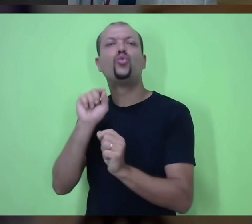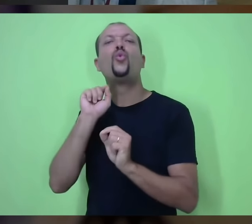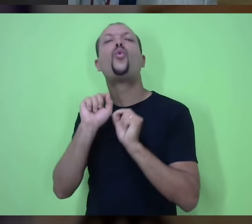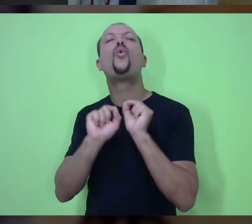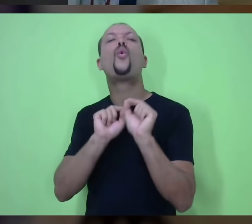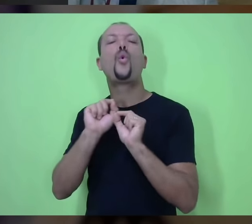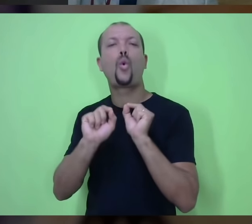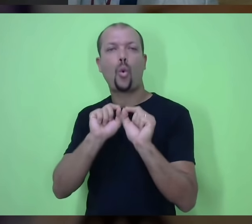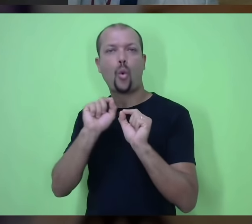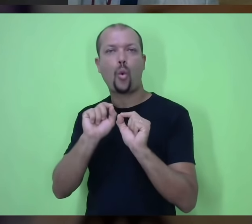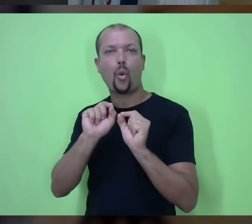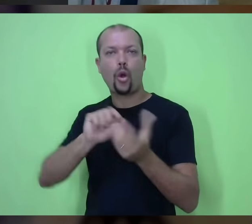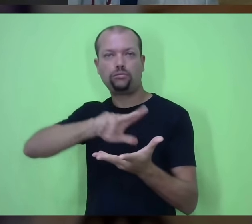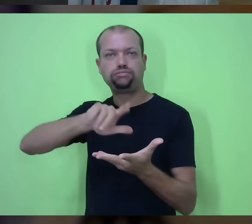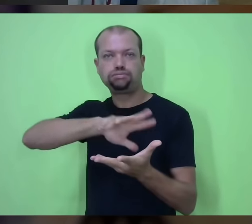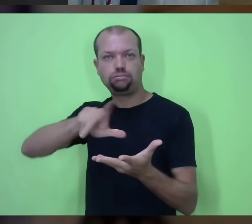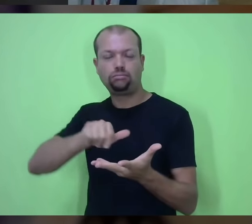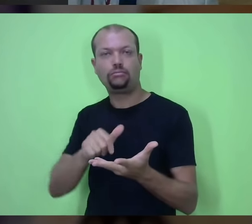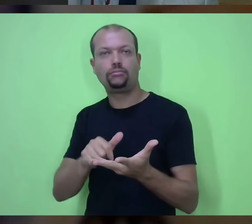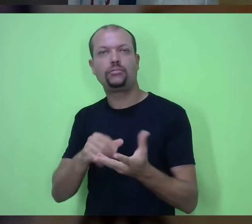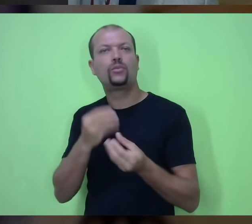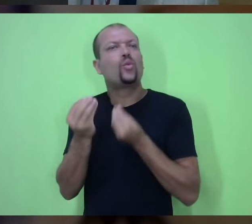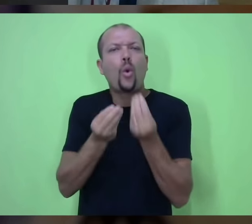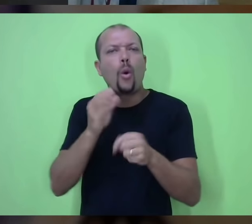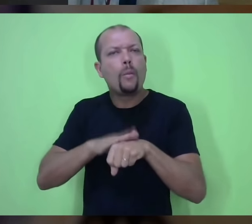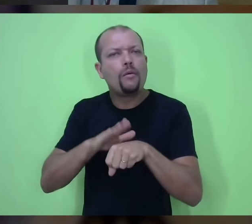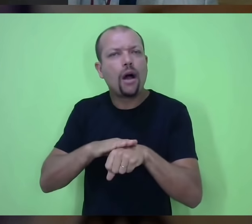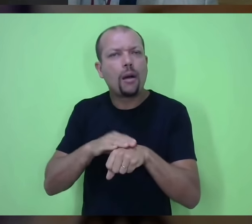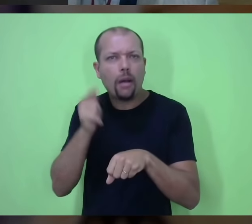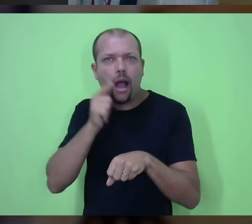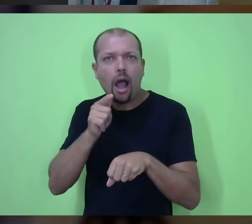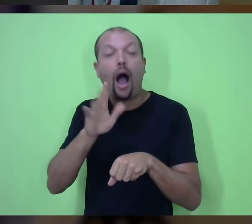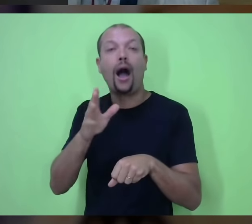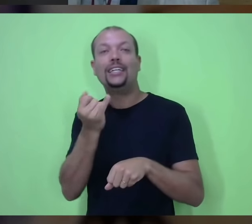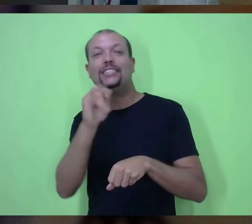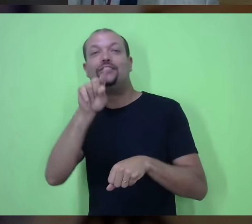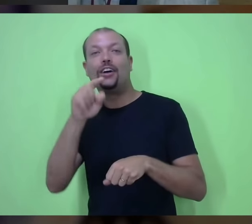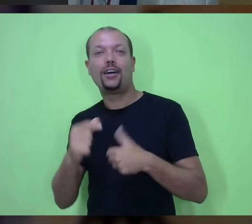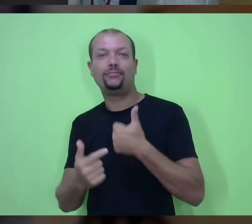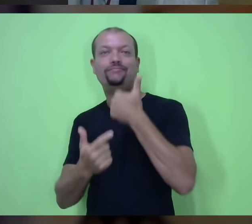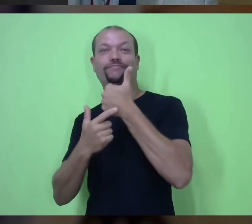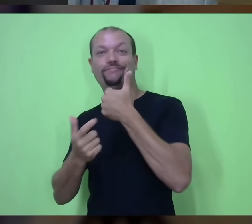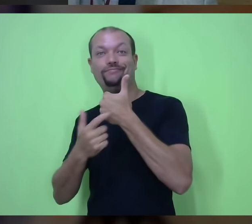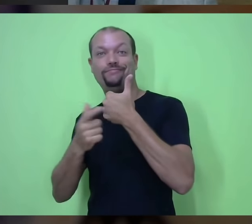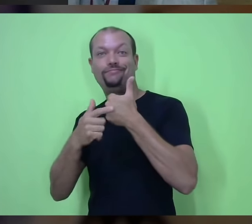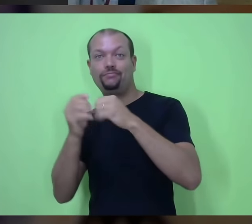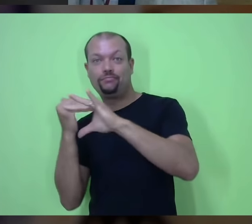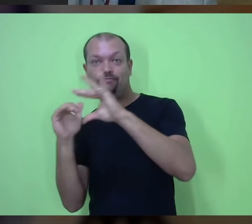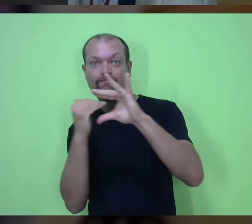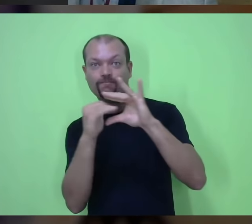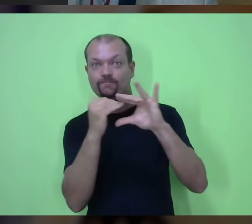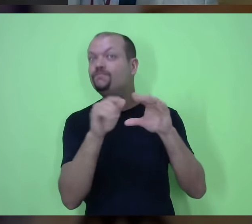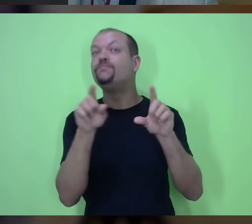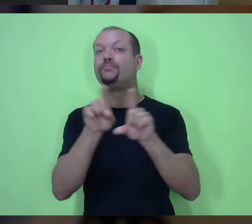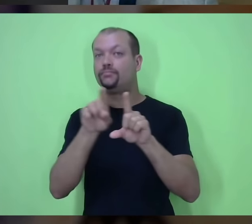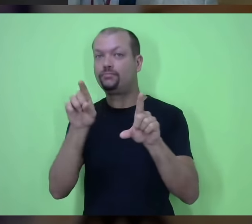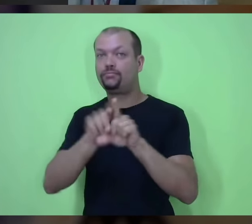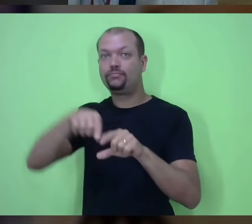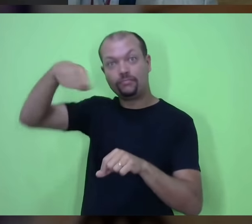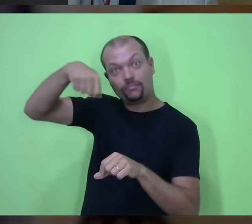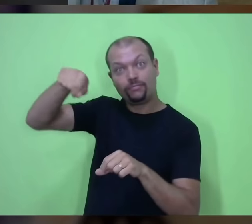você se inscrever em nosso canal, se você deixar o seu like, ativar as notificações quando